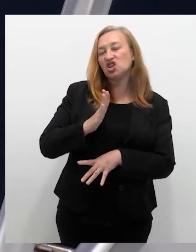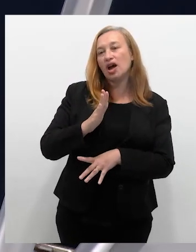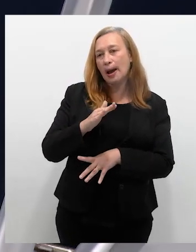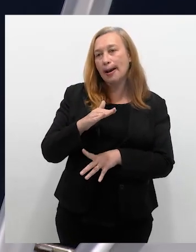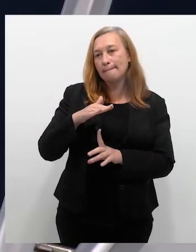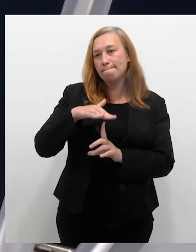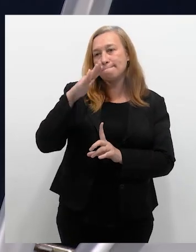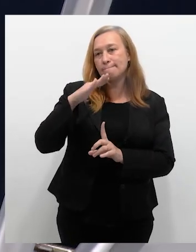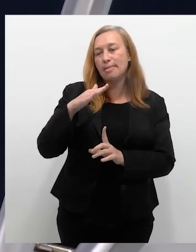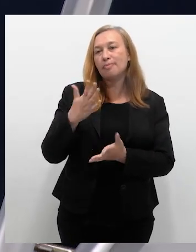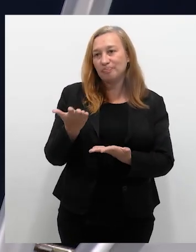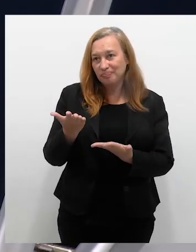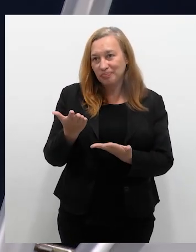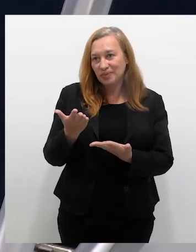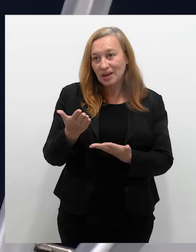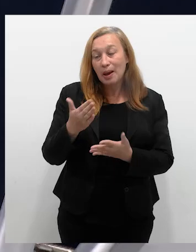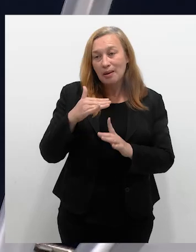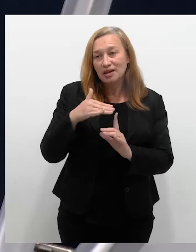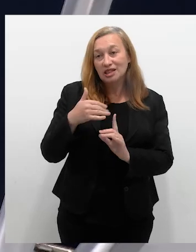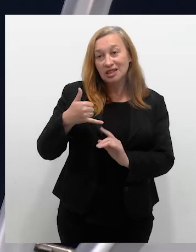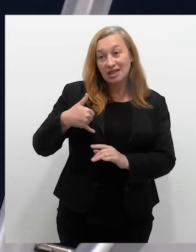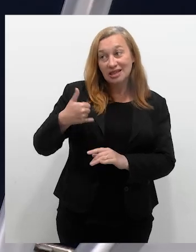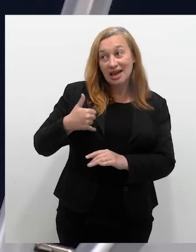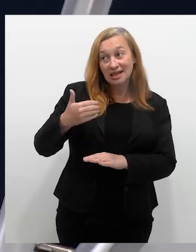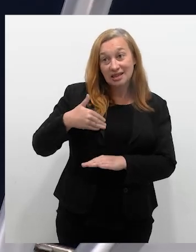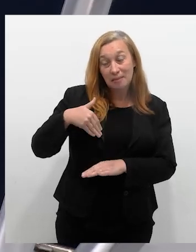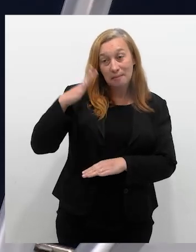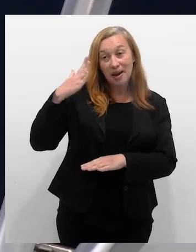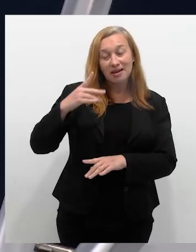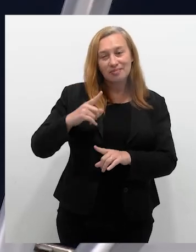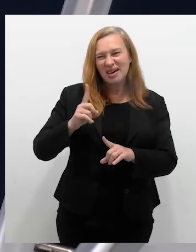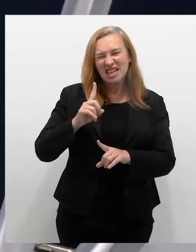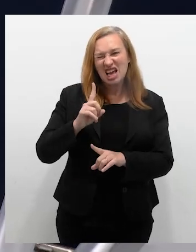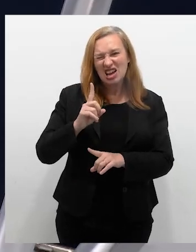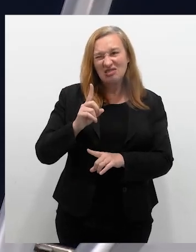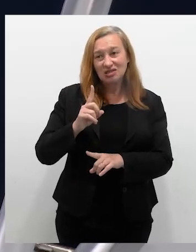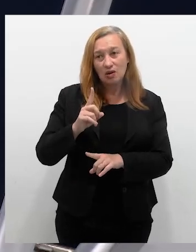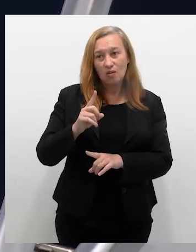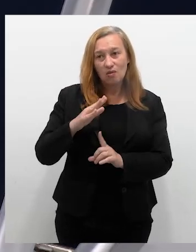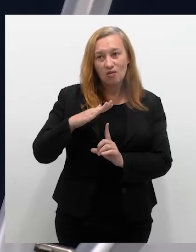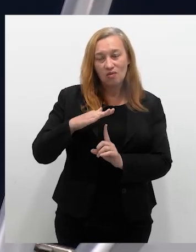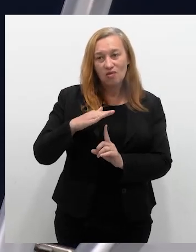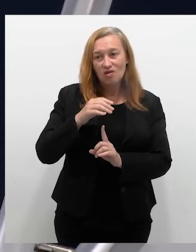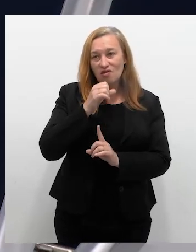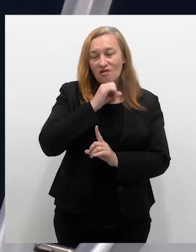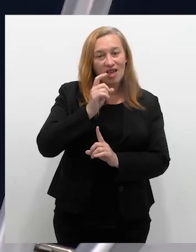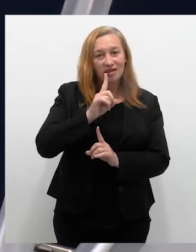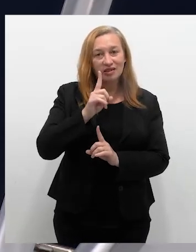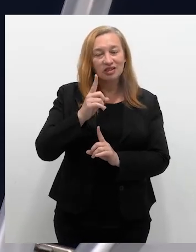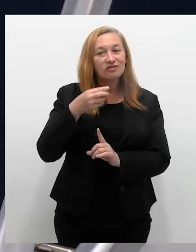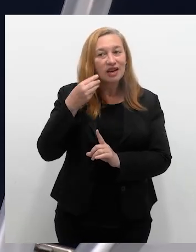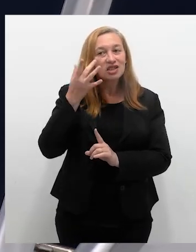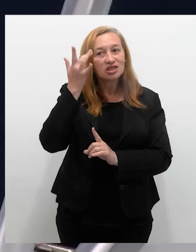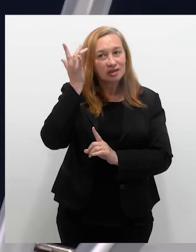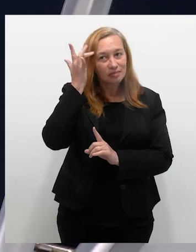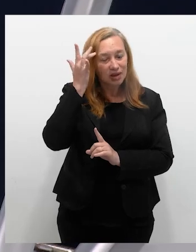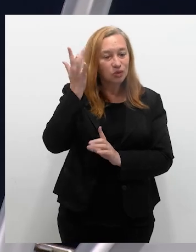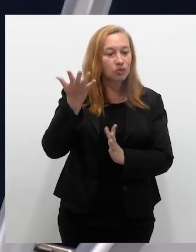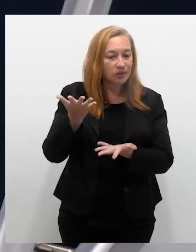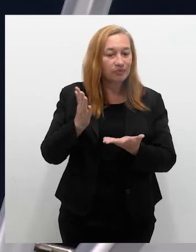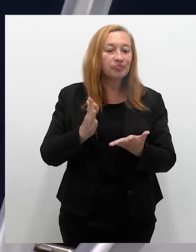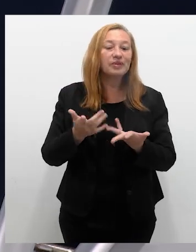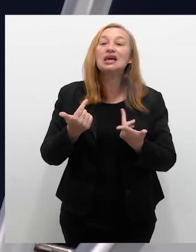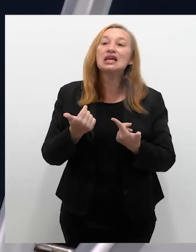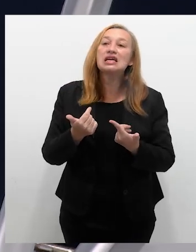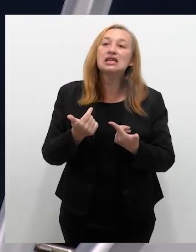de idade, quer dizer, maior de idade, mas não tão adulta assim, né? A gente vai amadurecendo, mas eu sempre fui muito